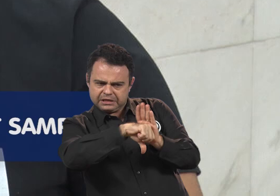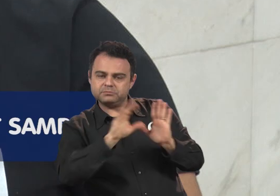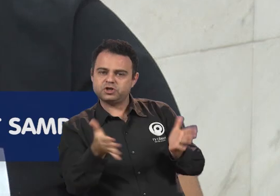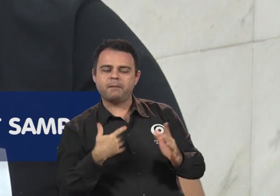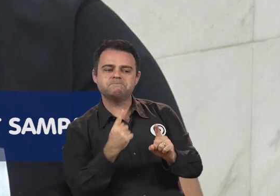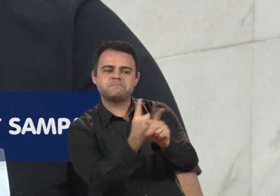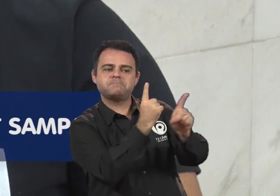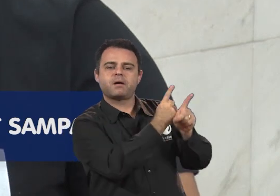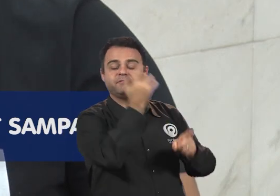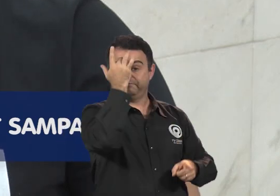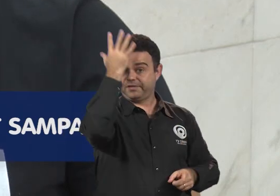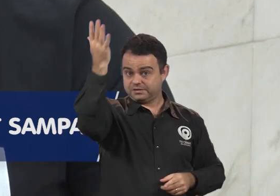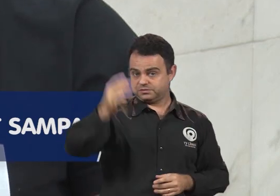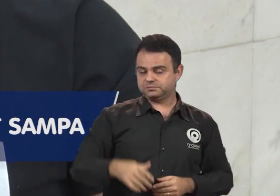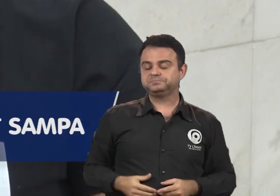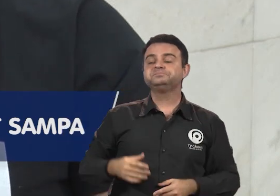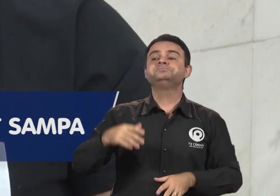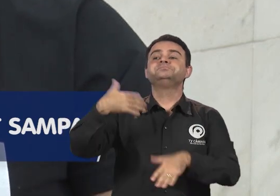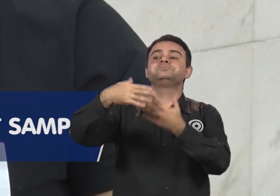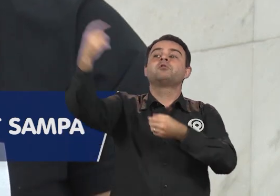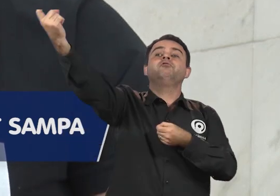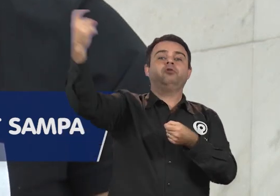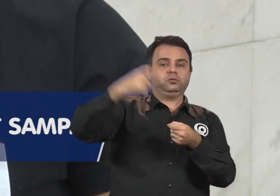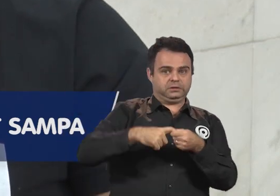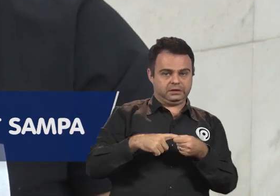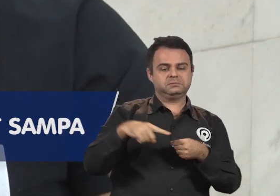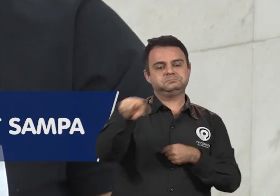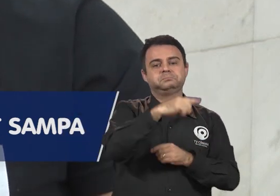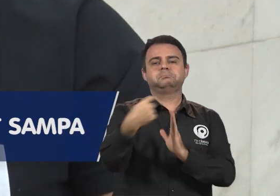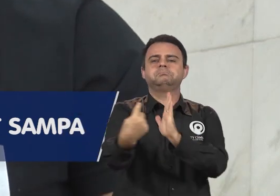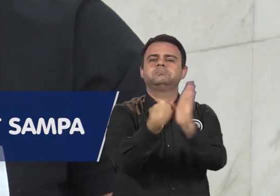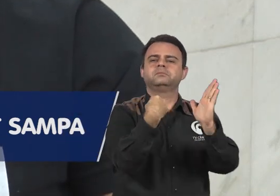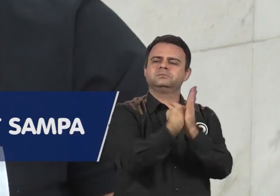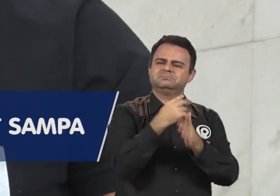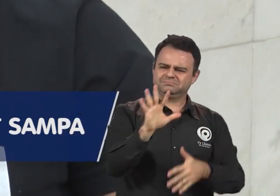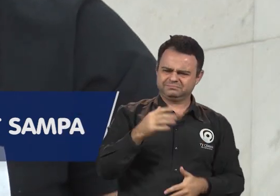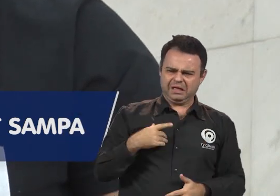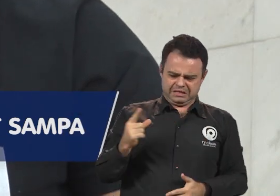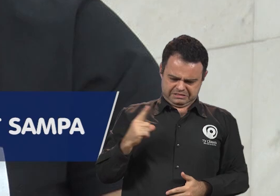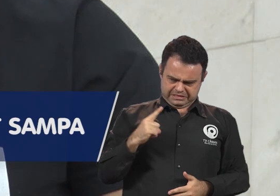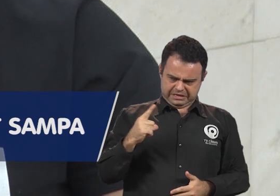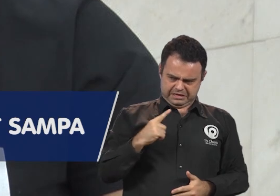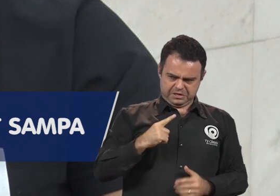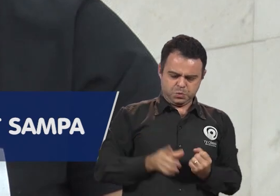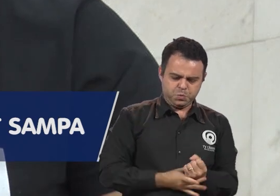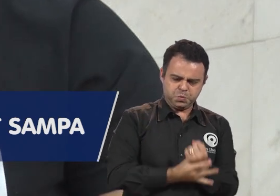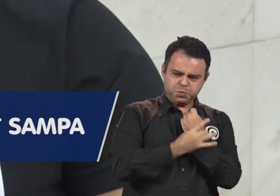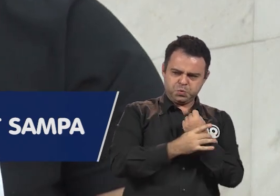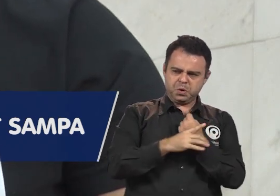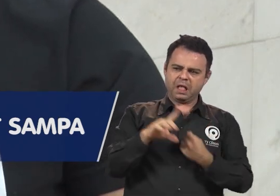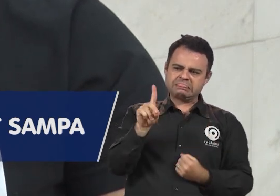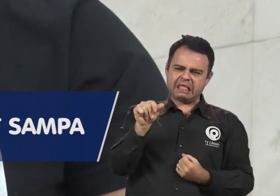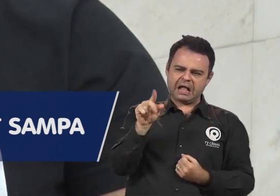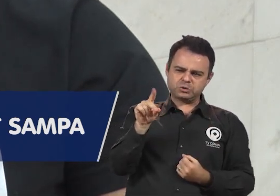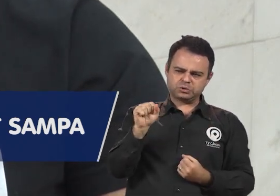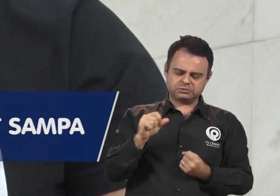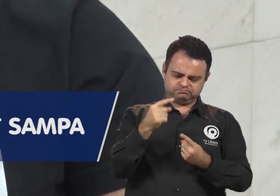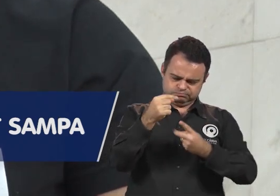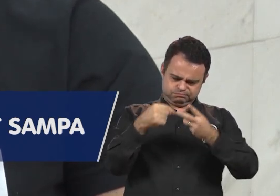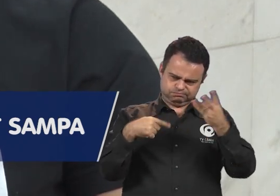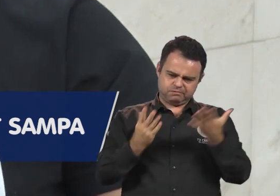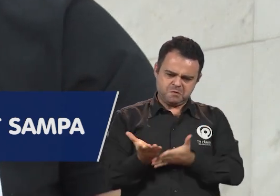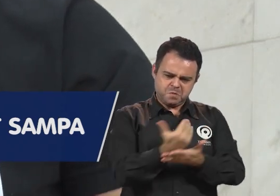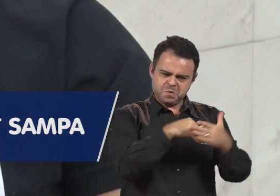questionamento apresentado a mim, até quando eu voltei, foi a questão dos dados, da proteção, enfim, você está sendo monitorado?